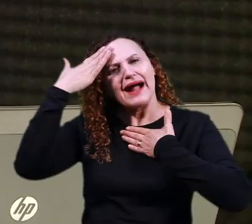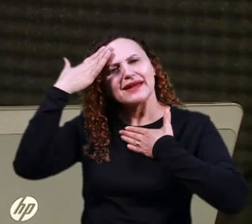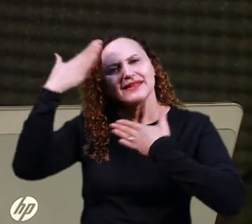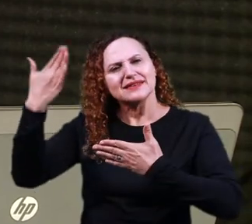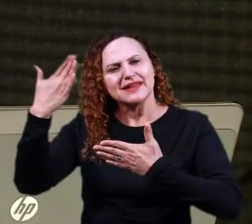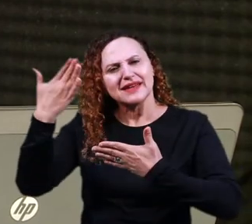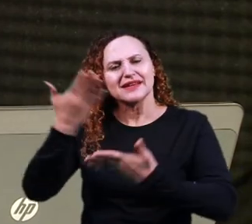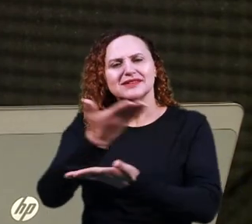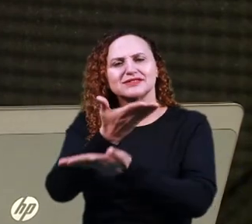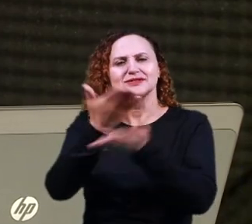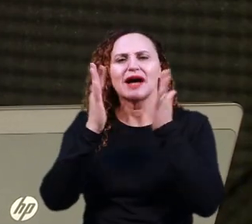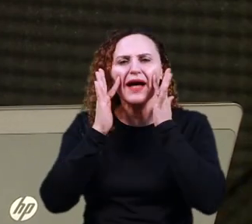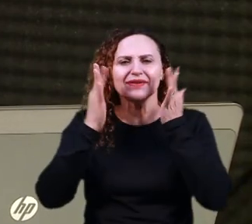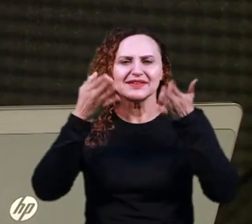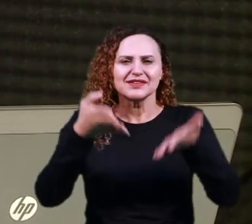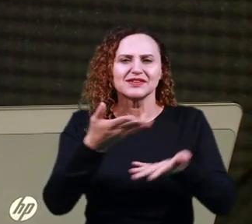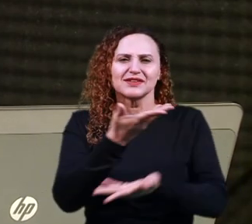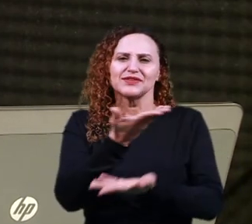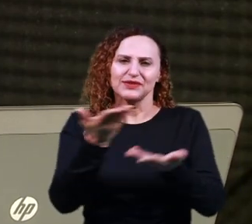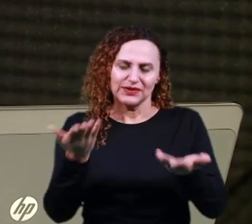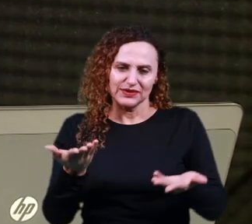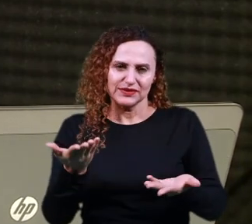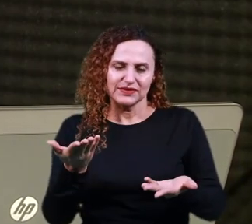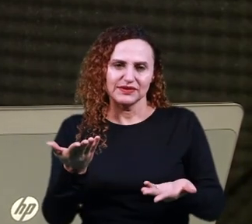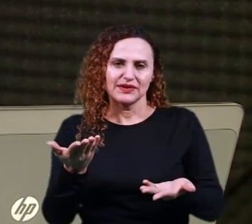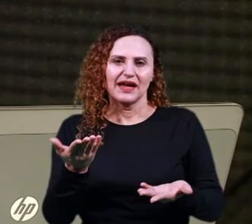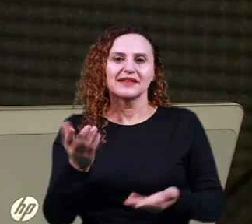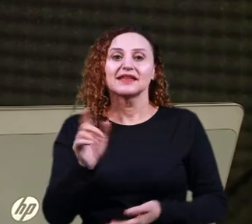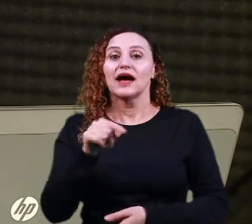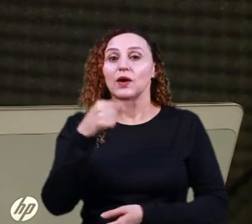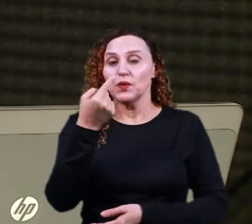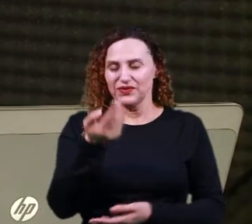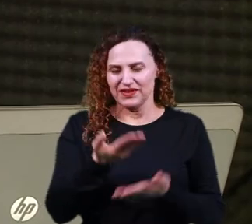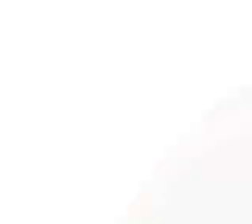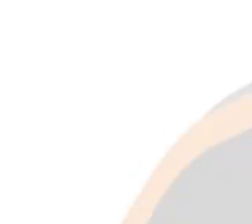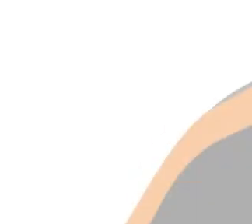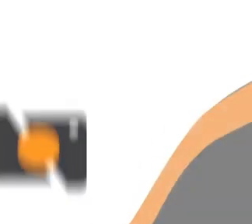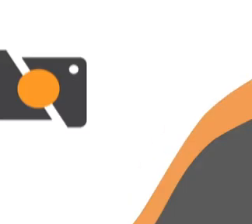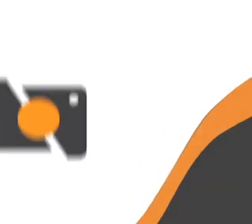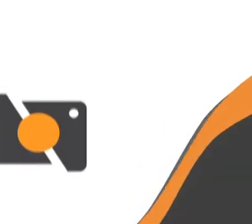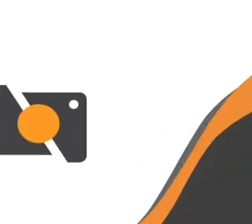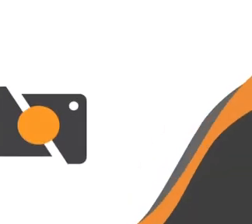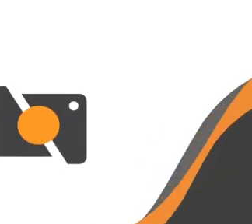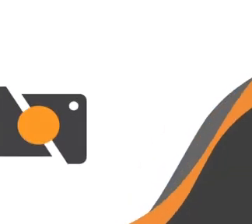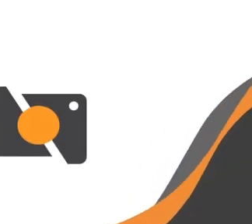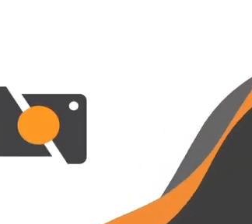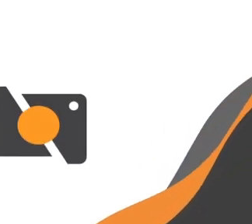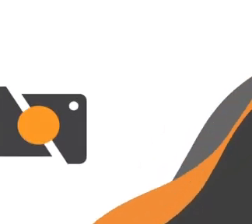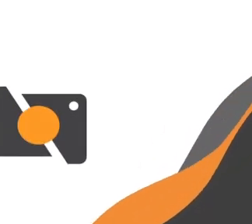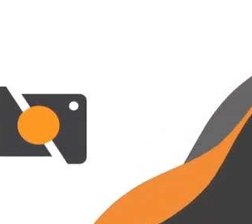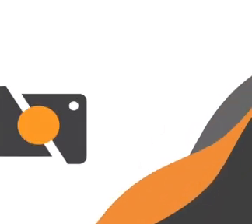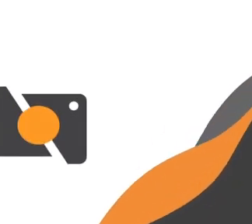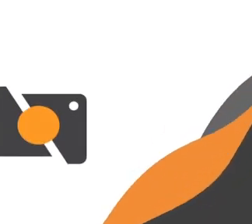atenção de vocês e até o próximo ao momento com a nossa literatura portuguesa i